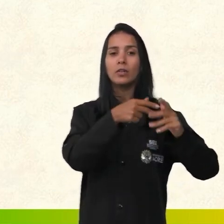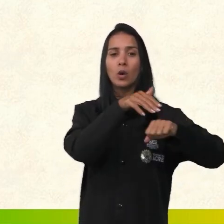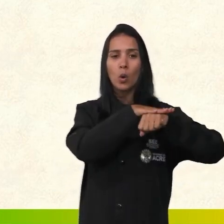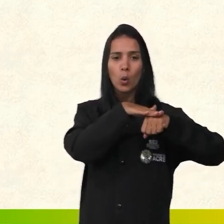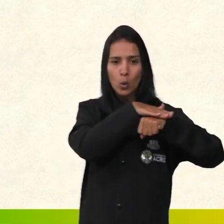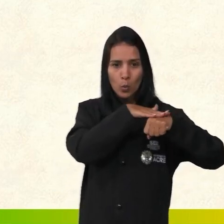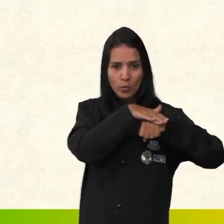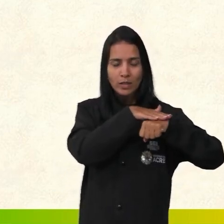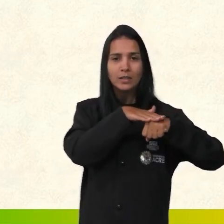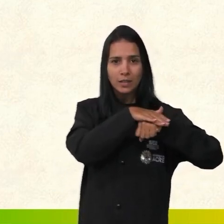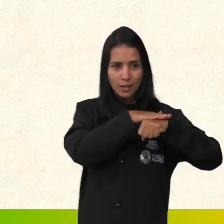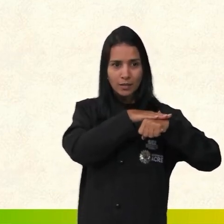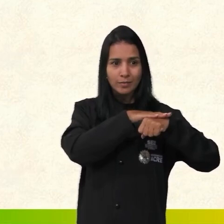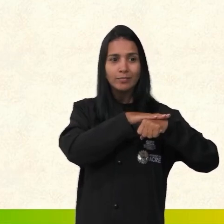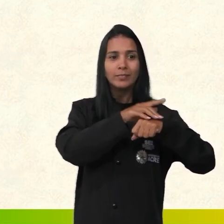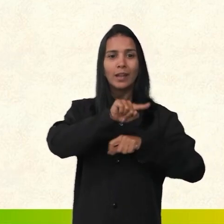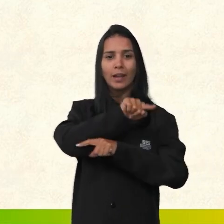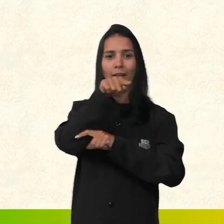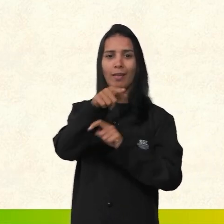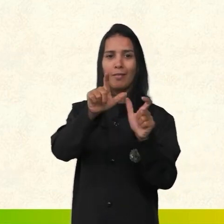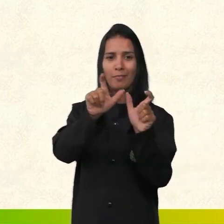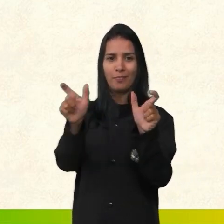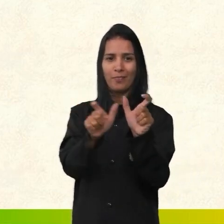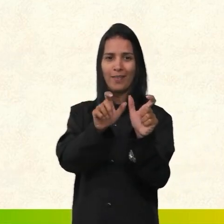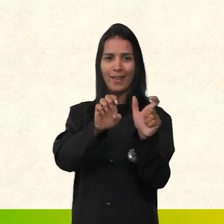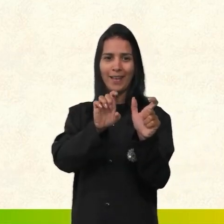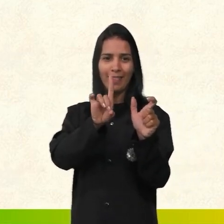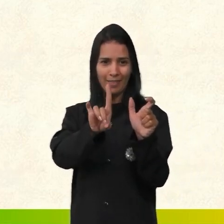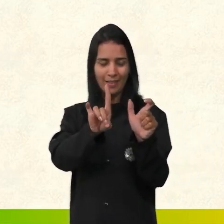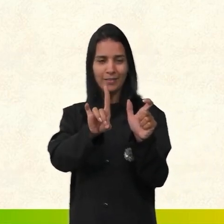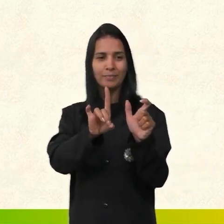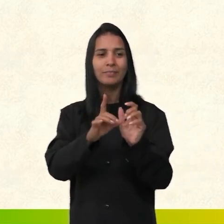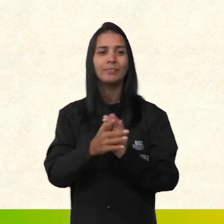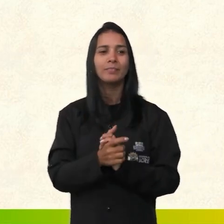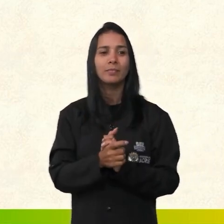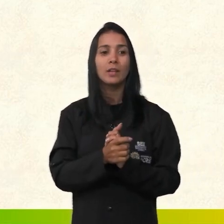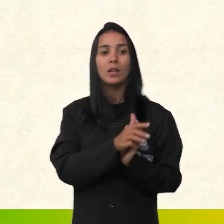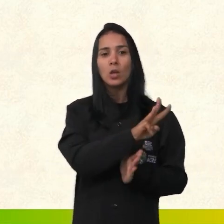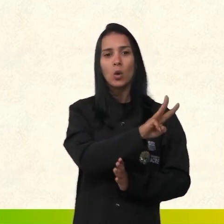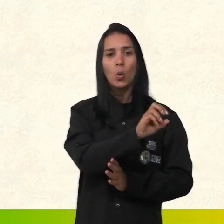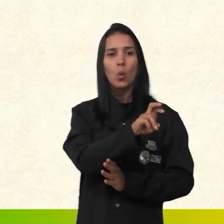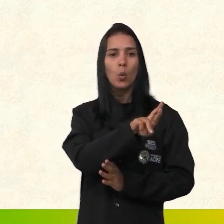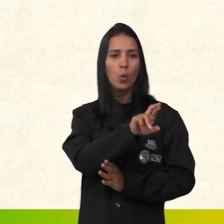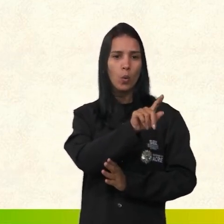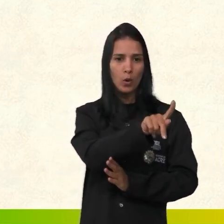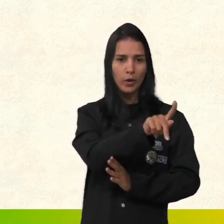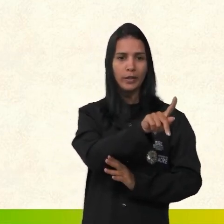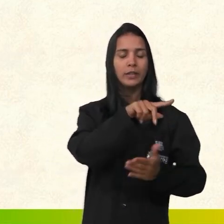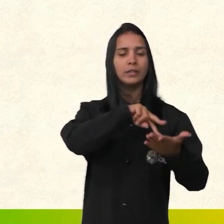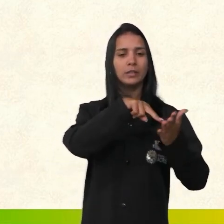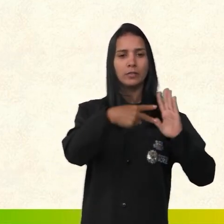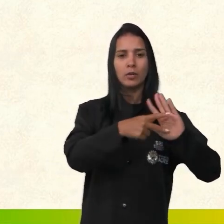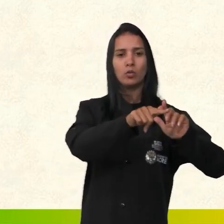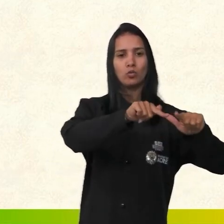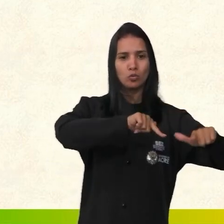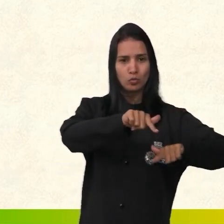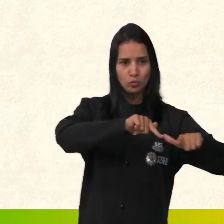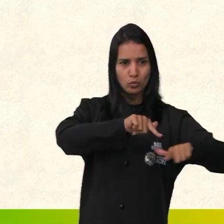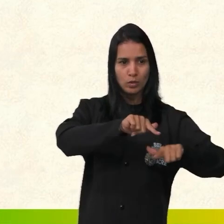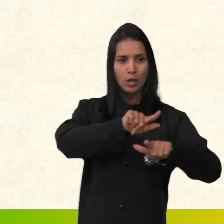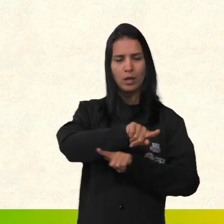Talked, conversou. E o último verbo, work, trabalhar.